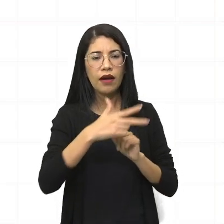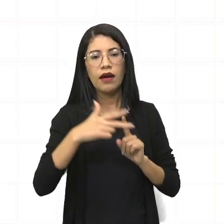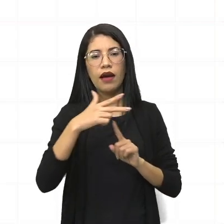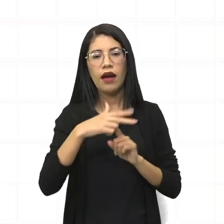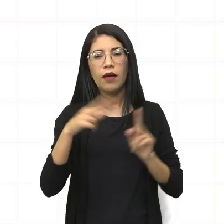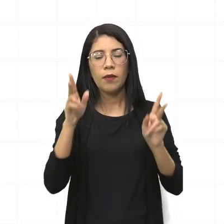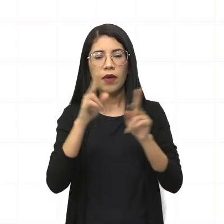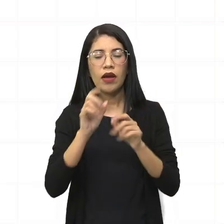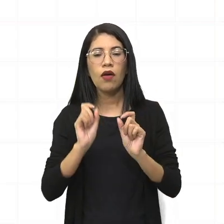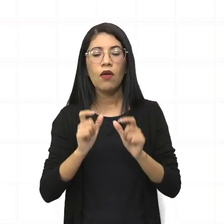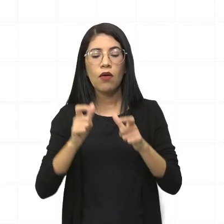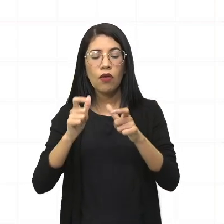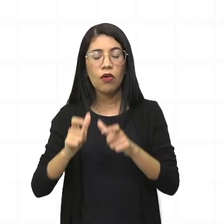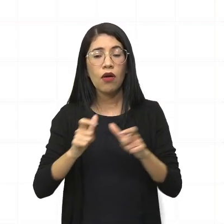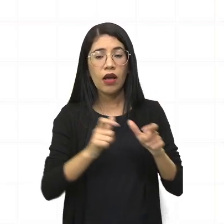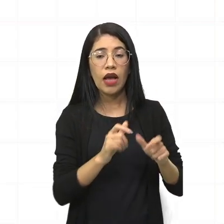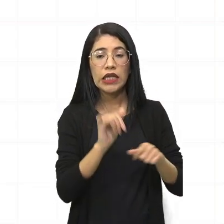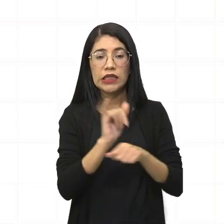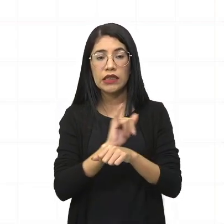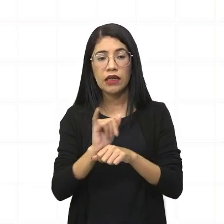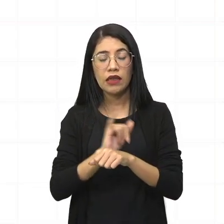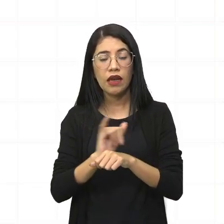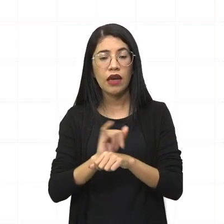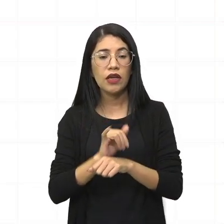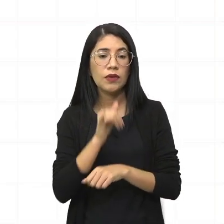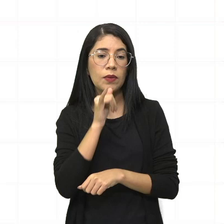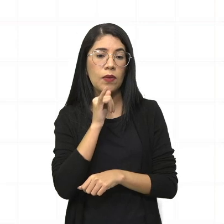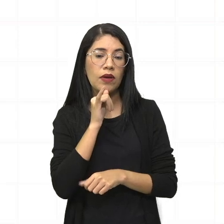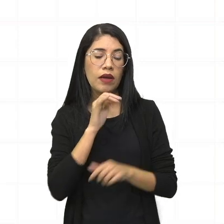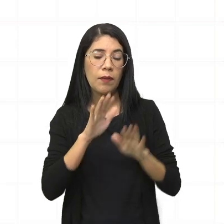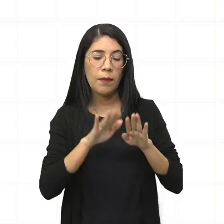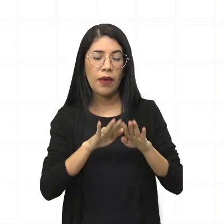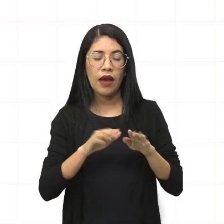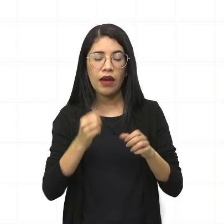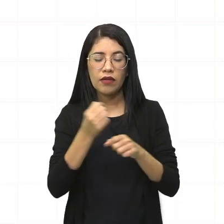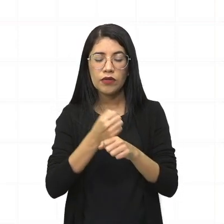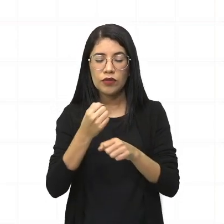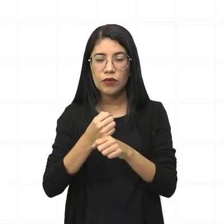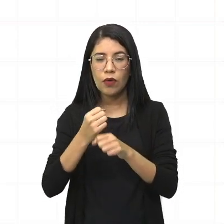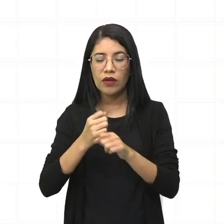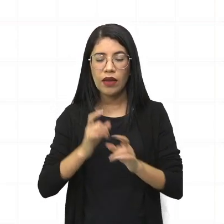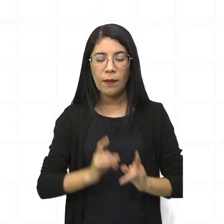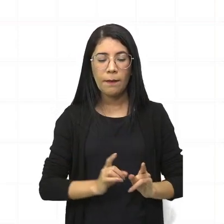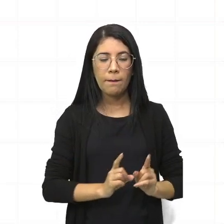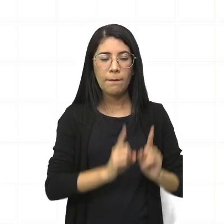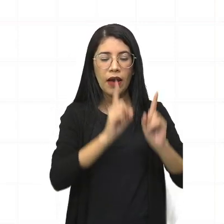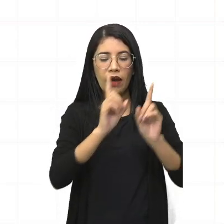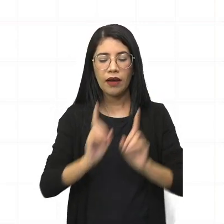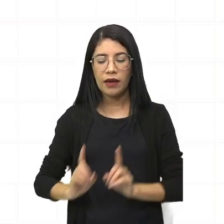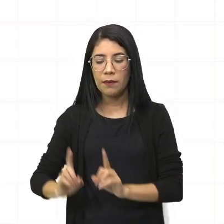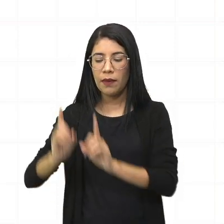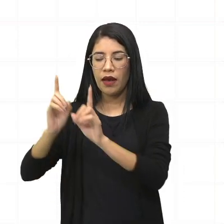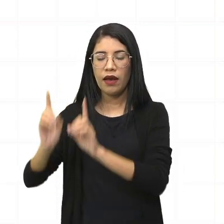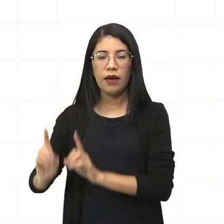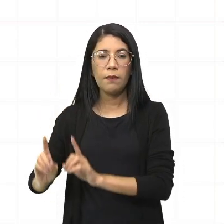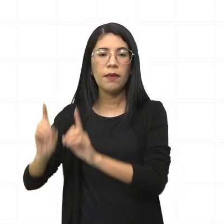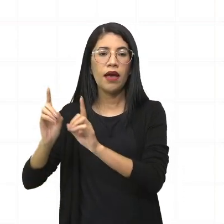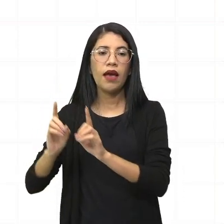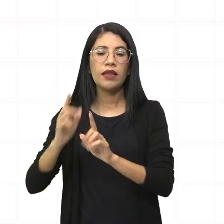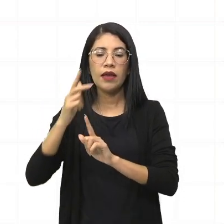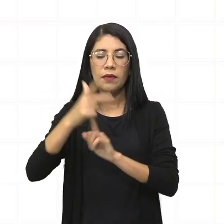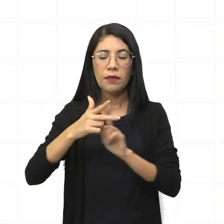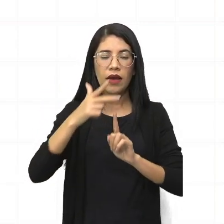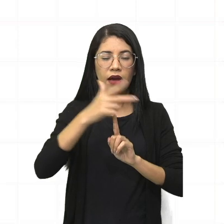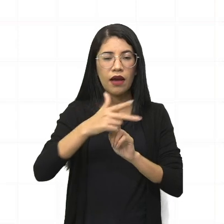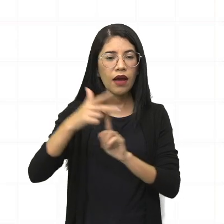eólicas que são colocadas em locais estratégicos, né, onde são construídos ali os parques eólicos, onde há a